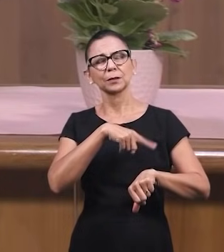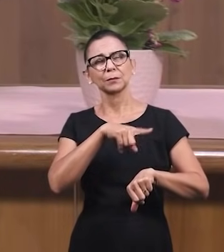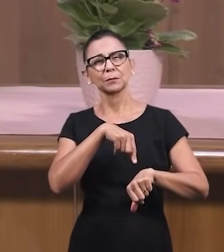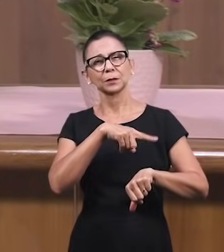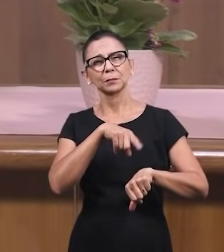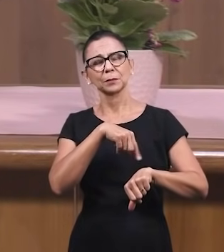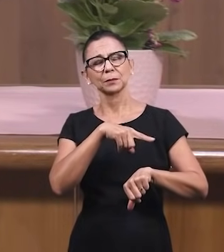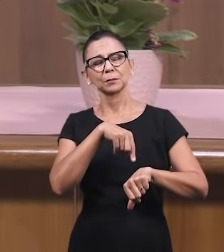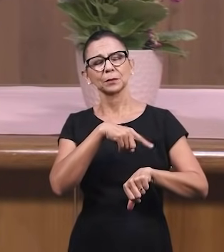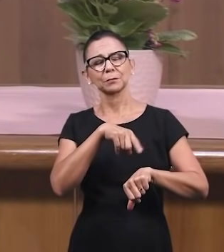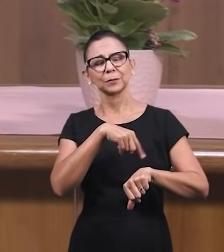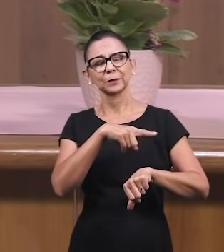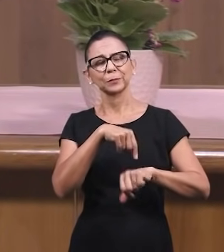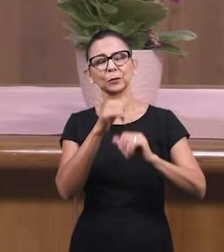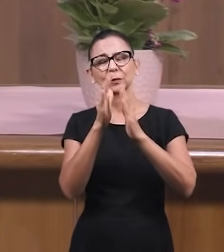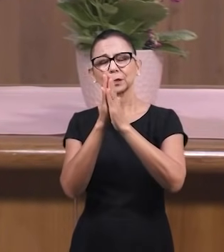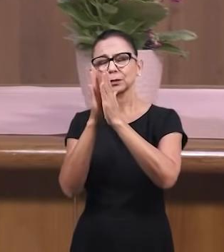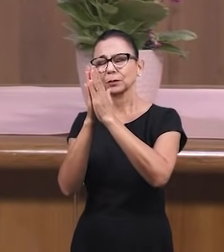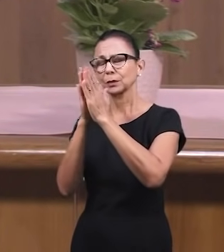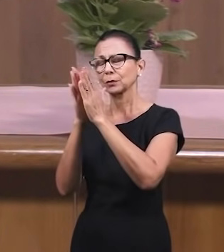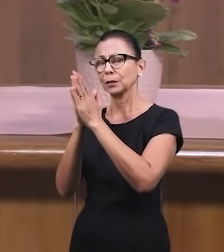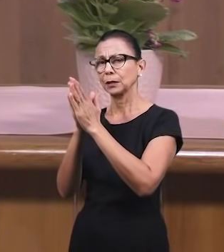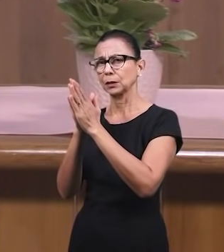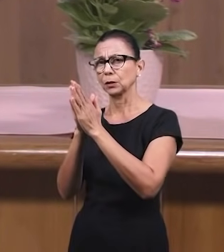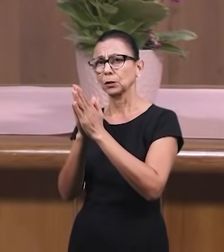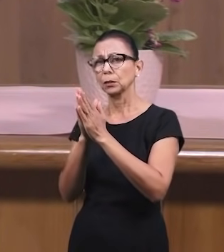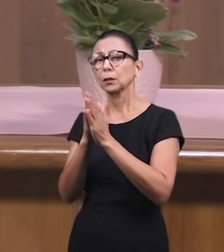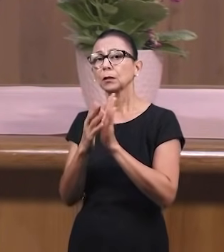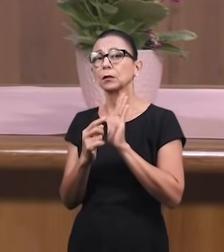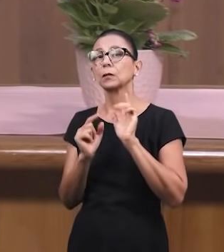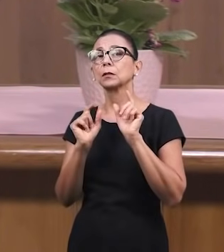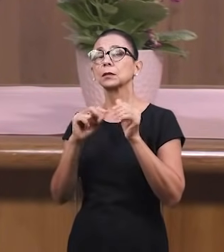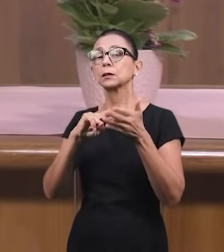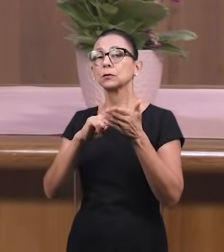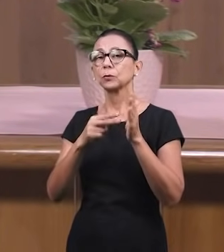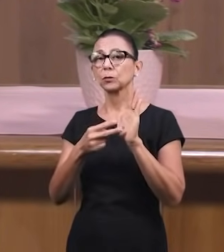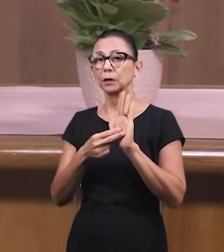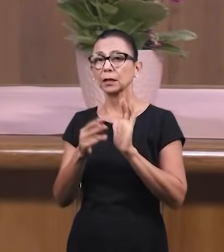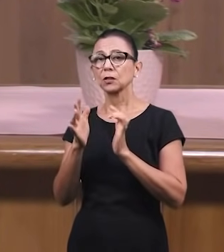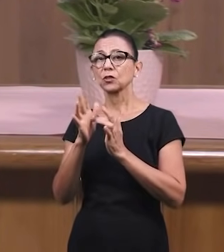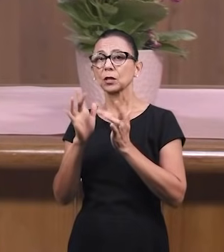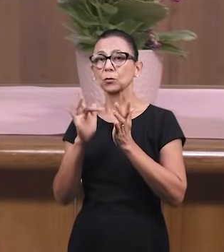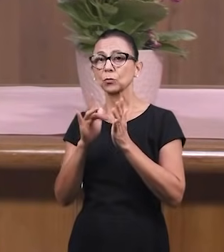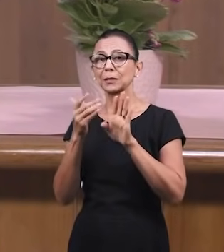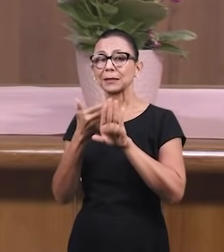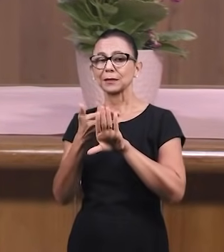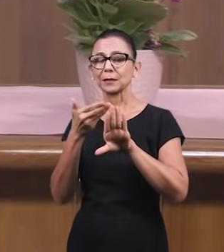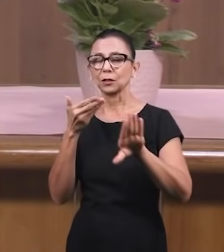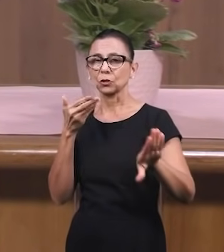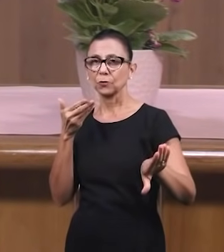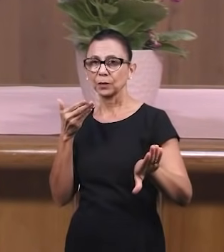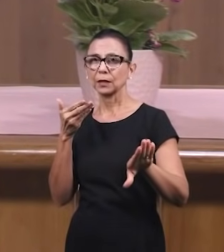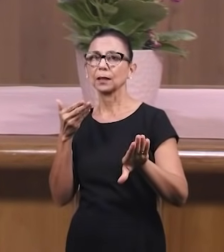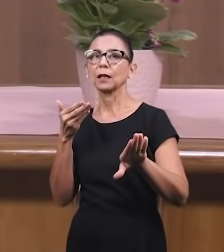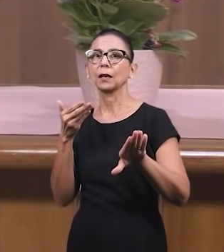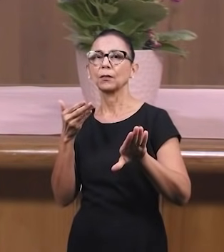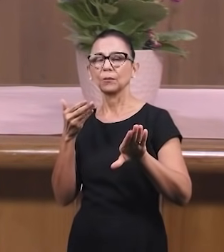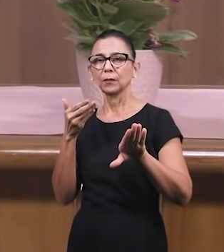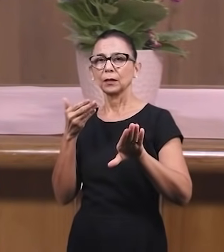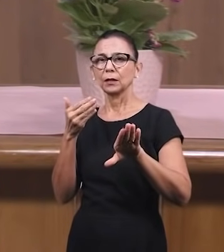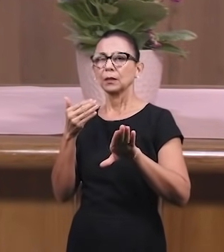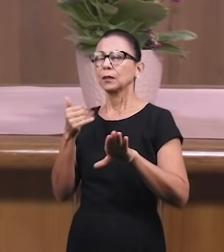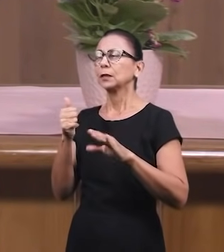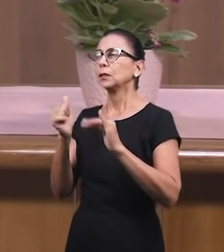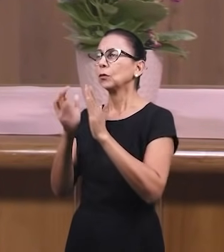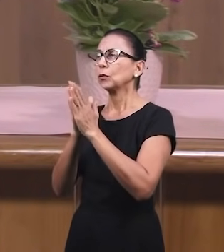Senhor Jesus, ele se santificava ao Pai, buscando do Pai o poder para fazer aquilo em nome